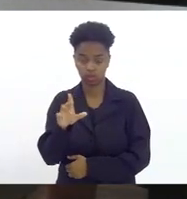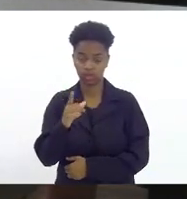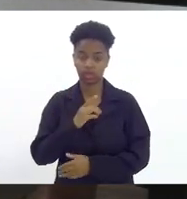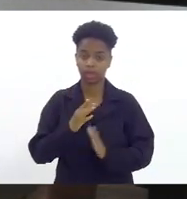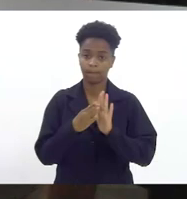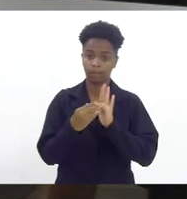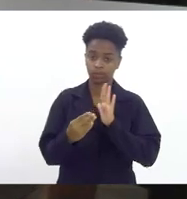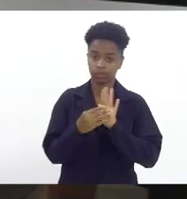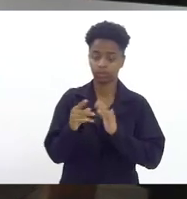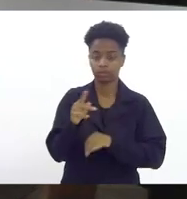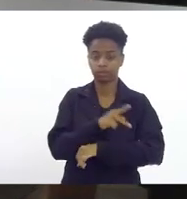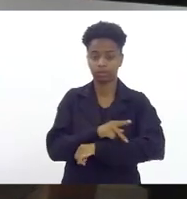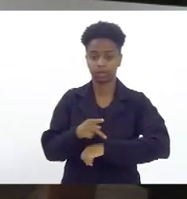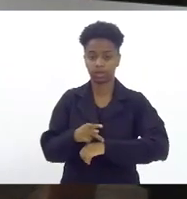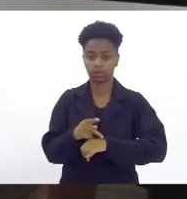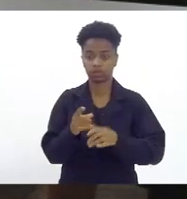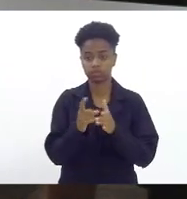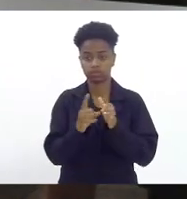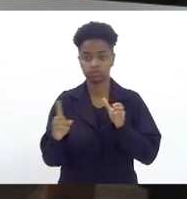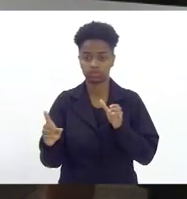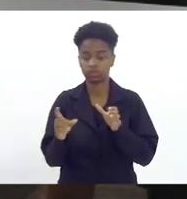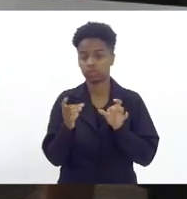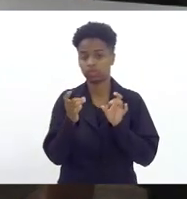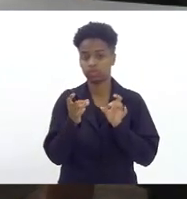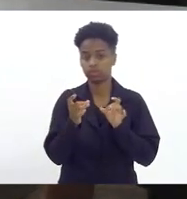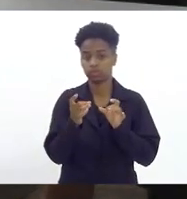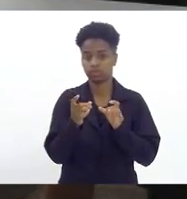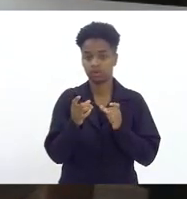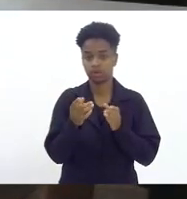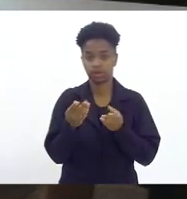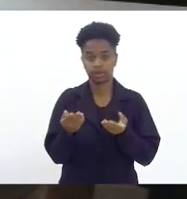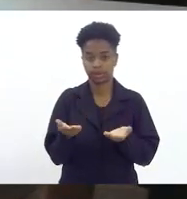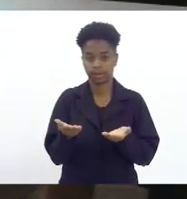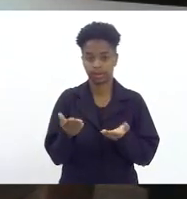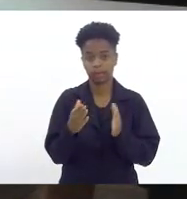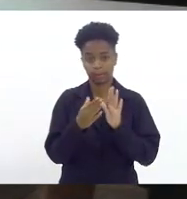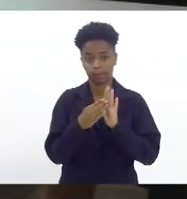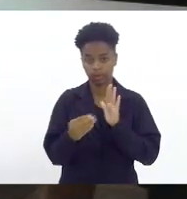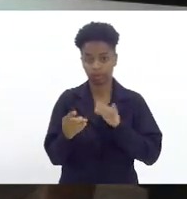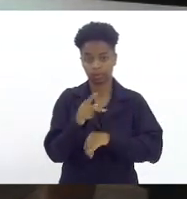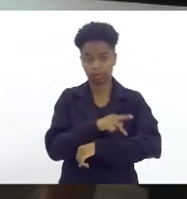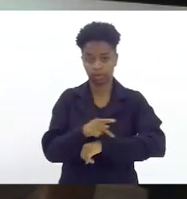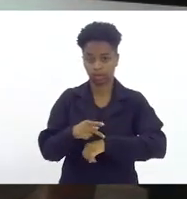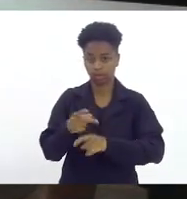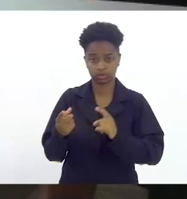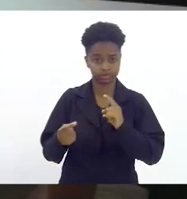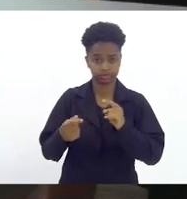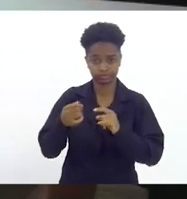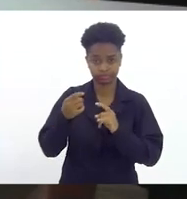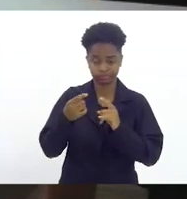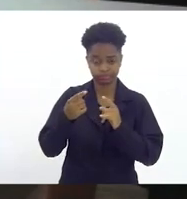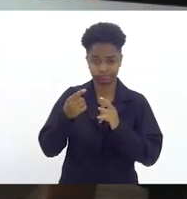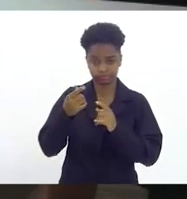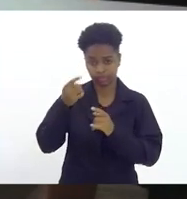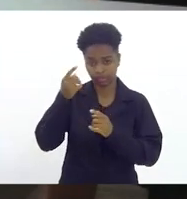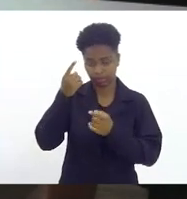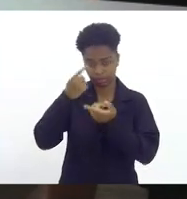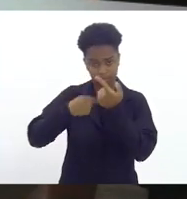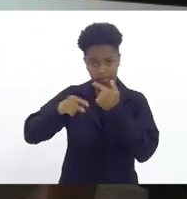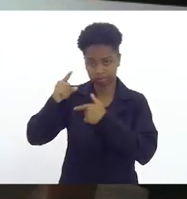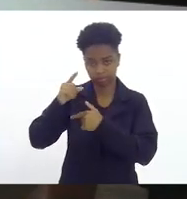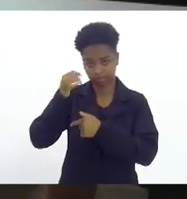dizendo excludente no sentido de um modelo pedagógico mesmo totalmente equivocado muito excludente para os próprios alunos